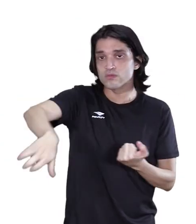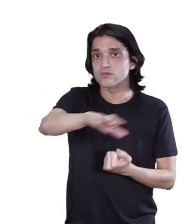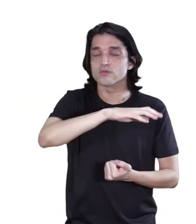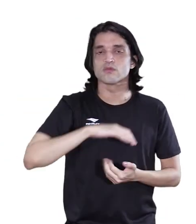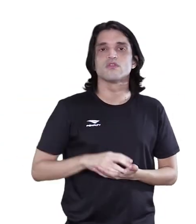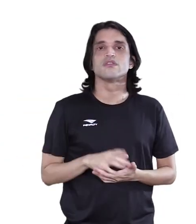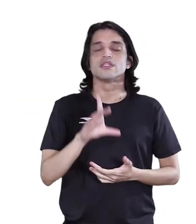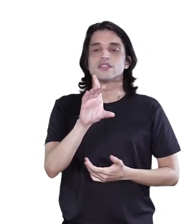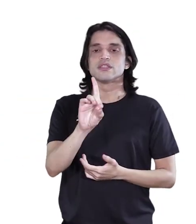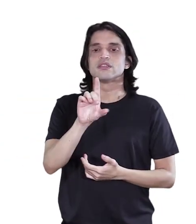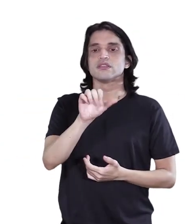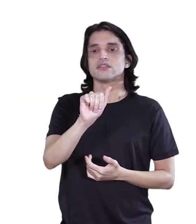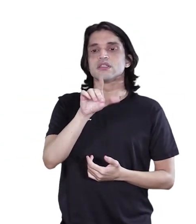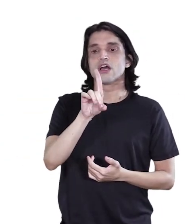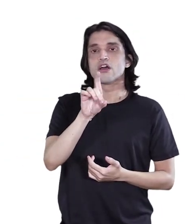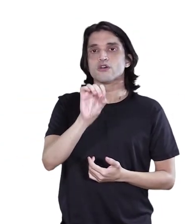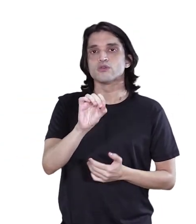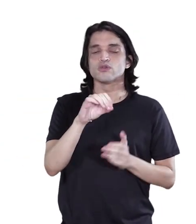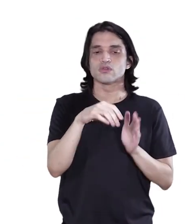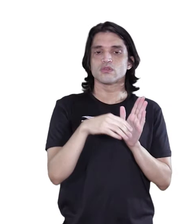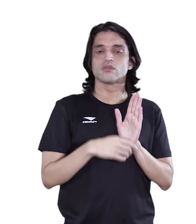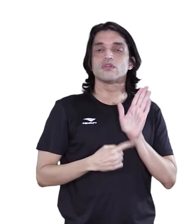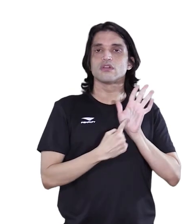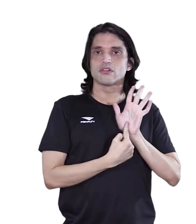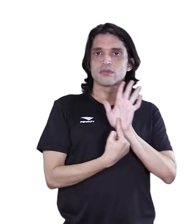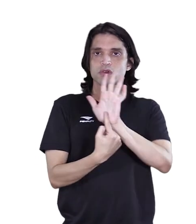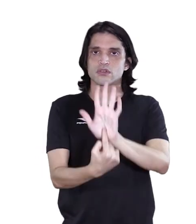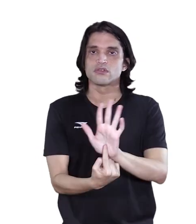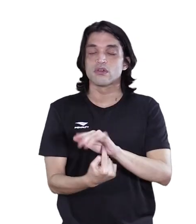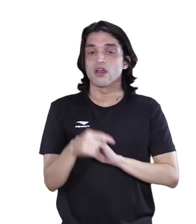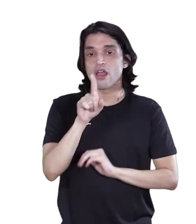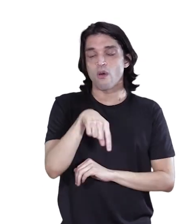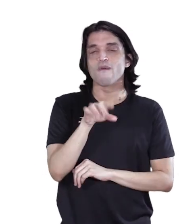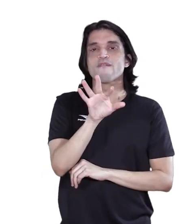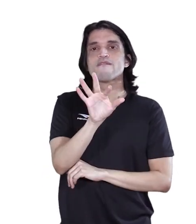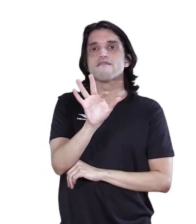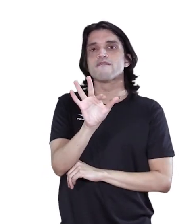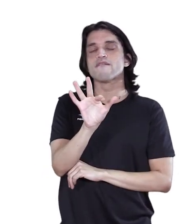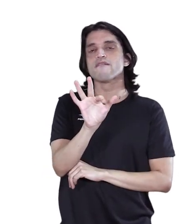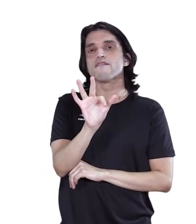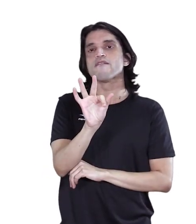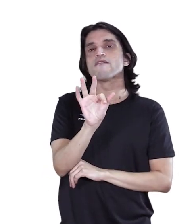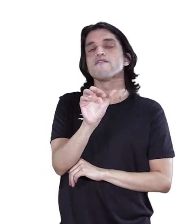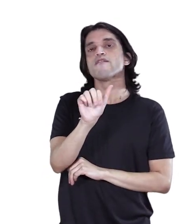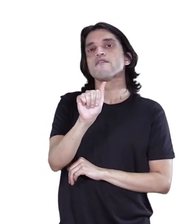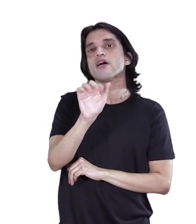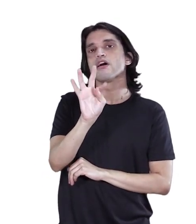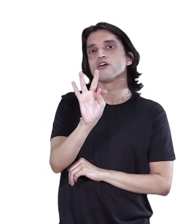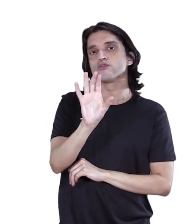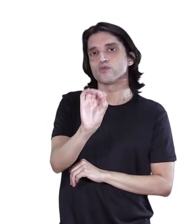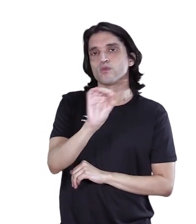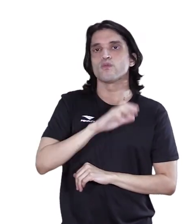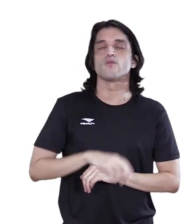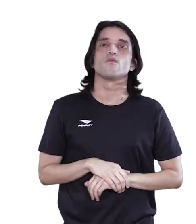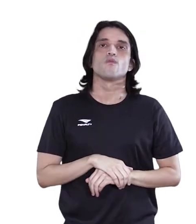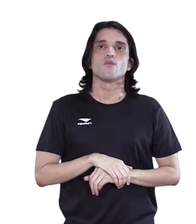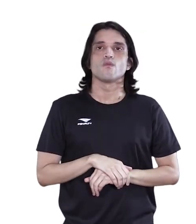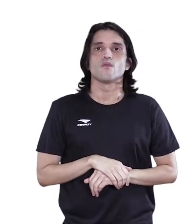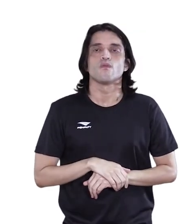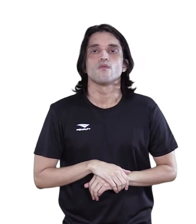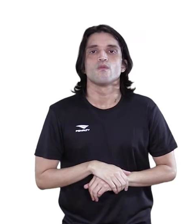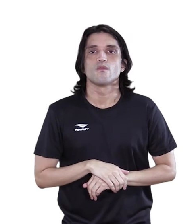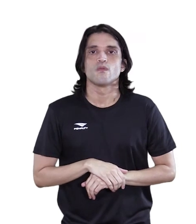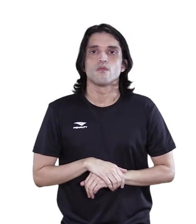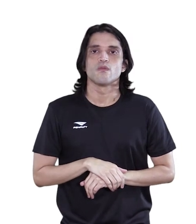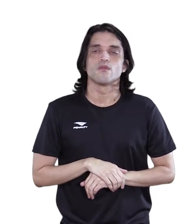por sua vez, dizem respeito a um fato isolado, mas aparentemente relacionado a um princípio em que se